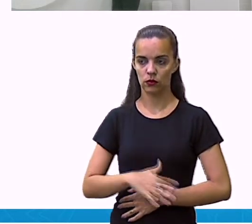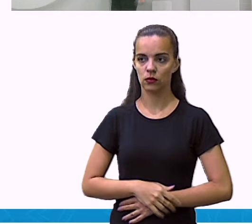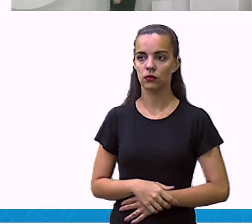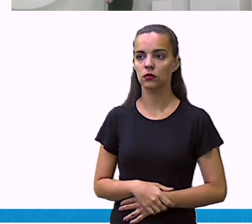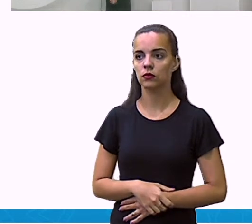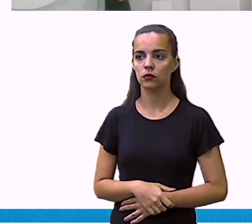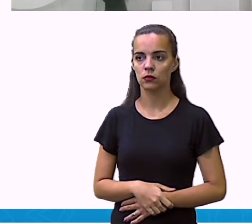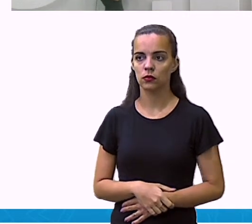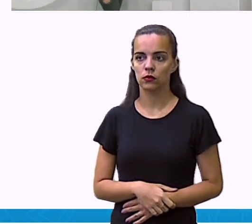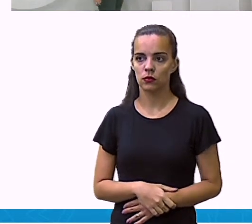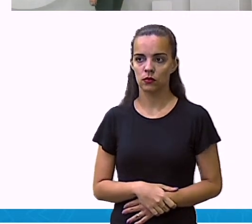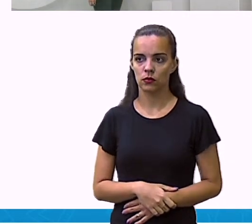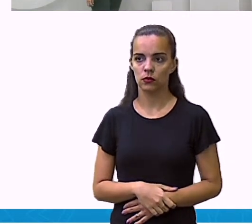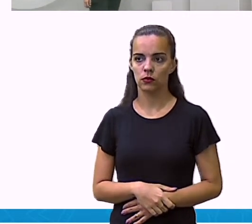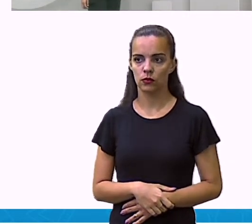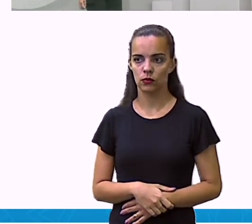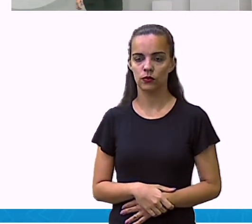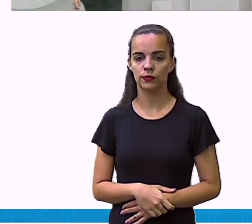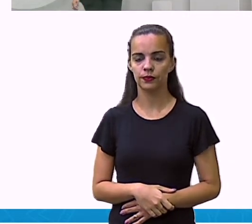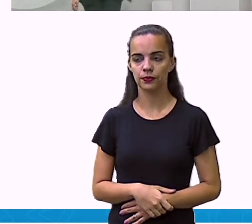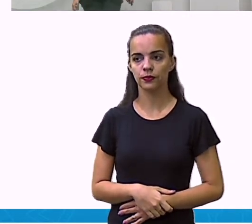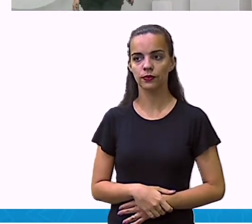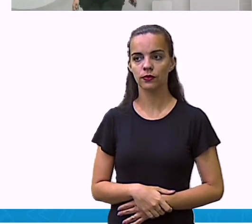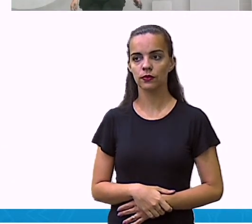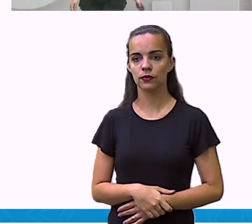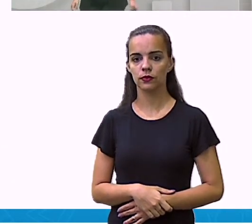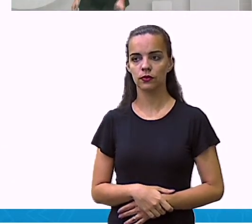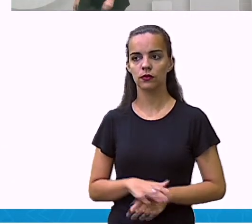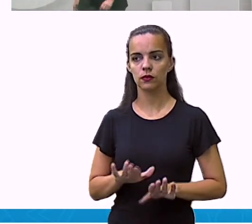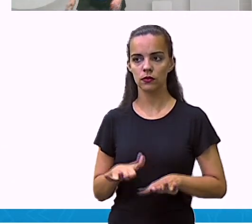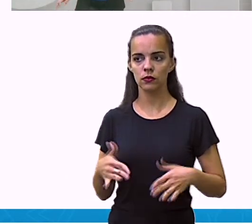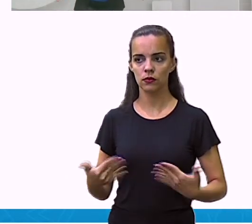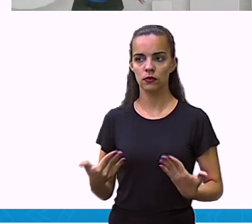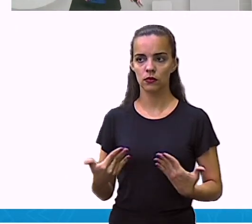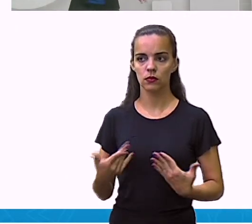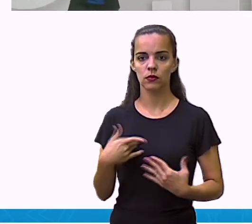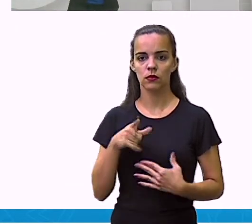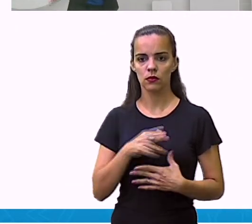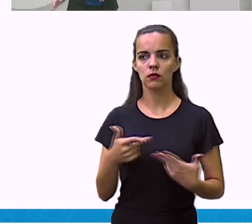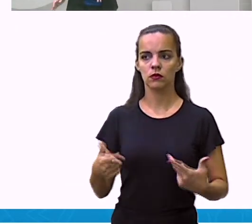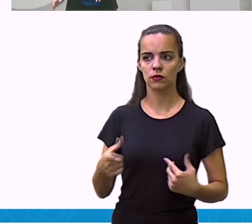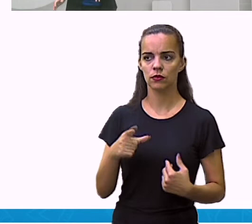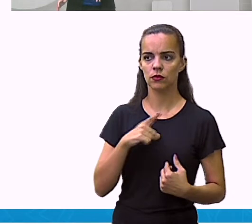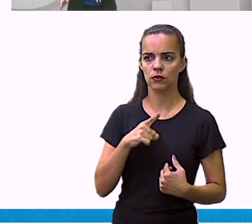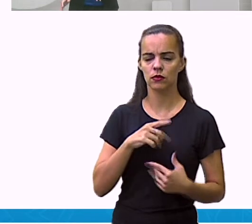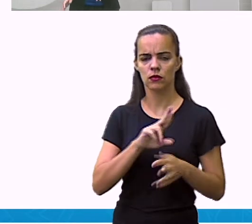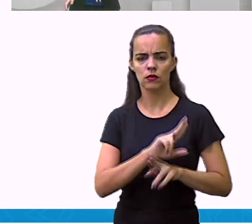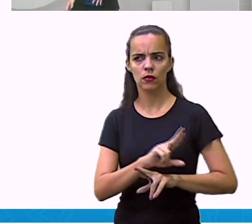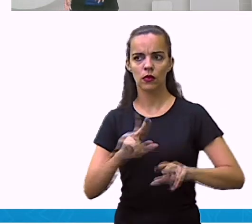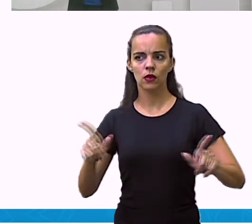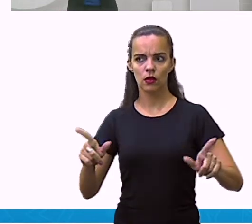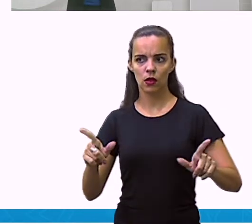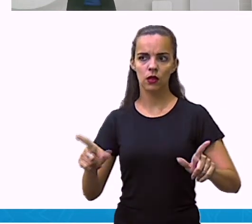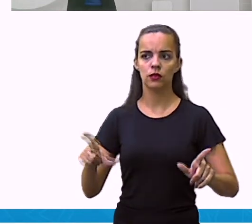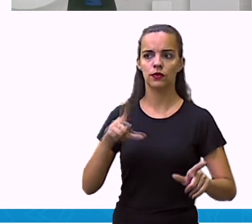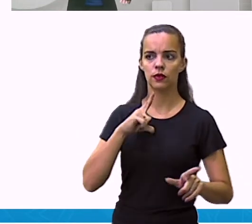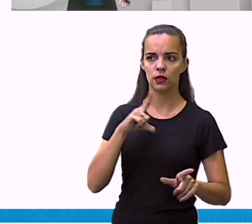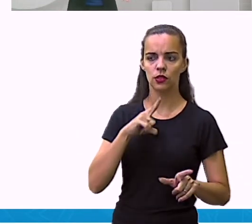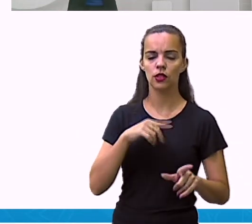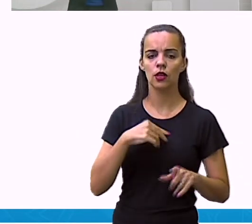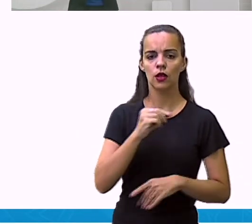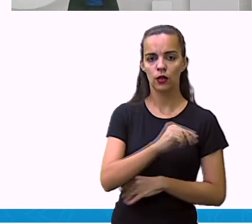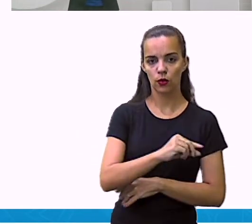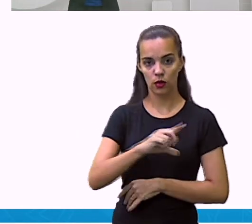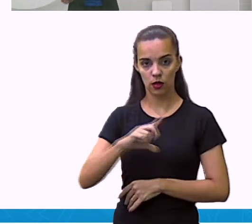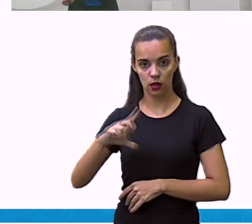último o 0. Então, essas são as diferenças entre o